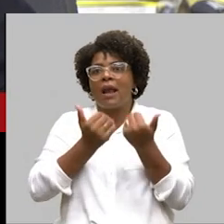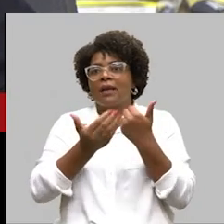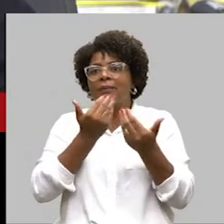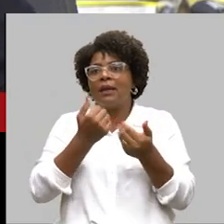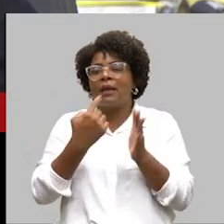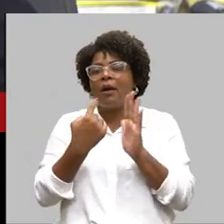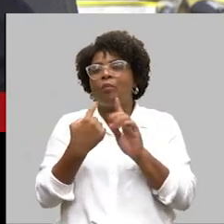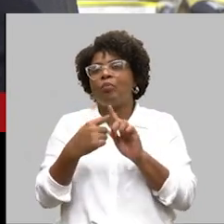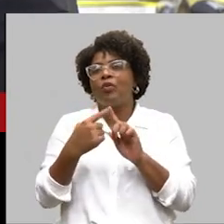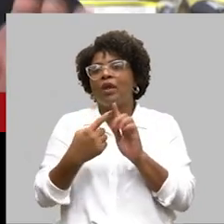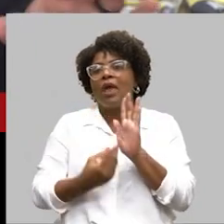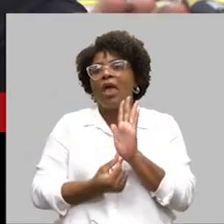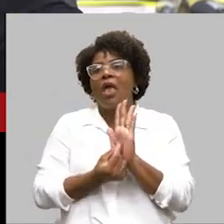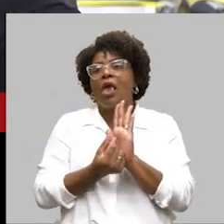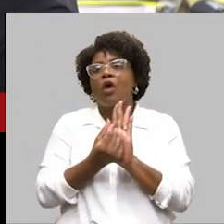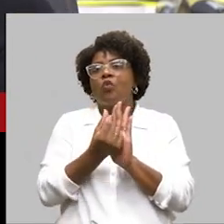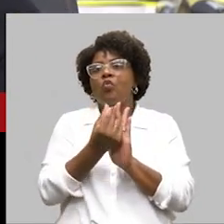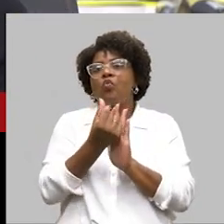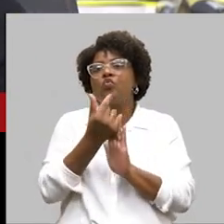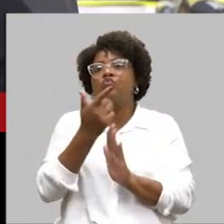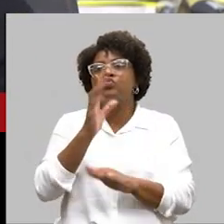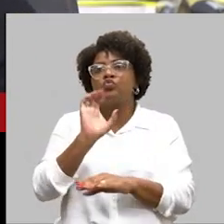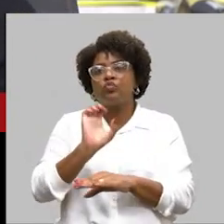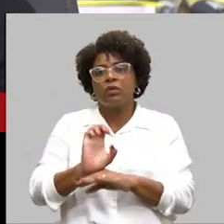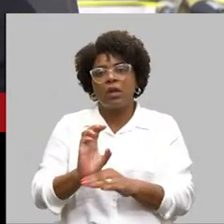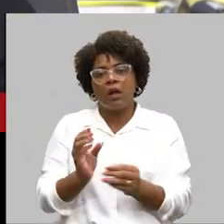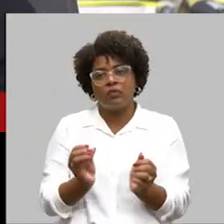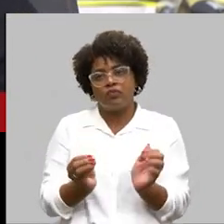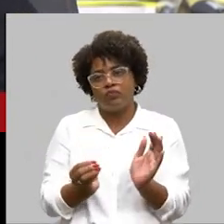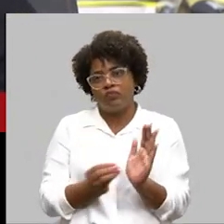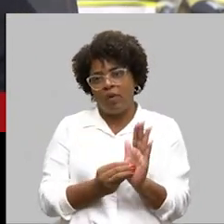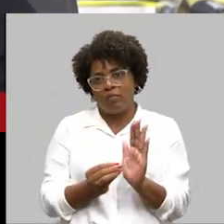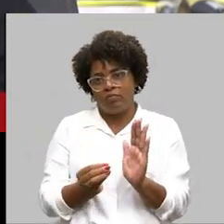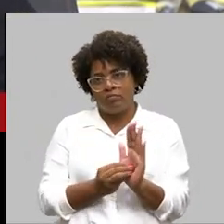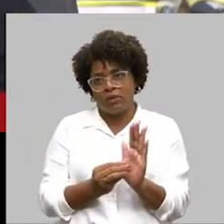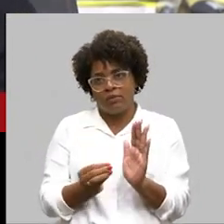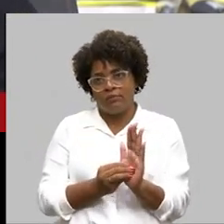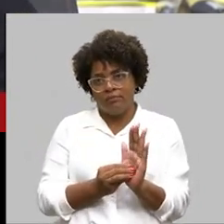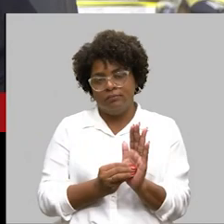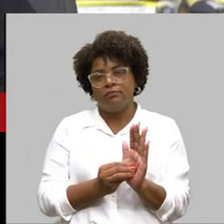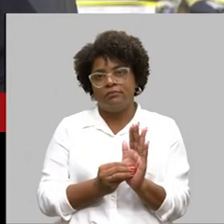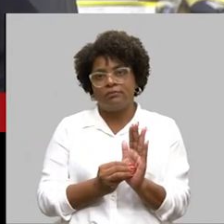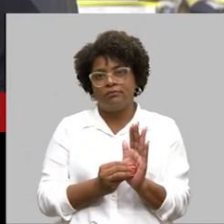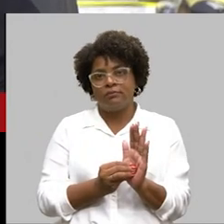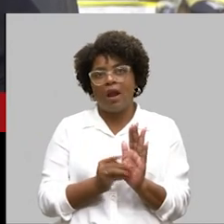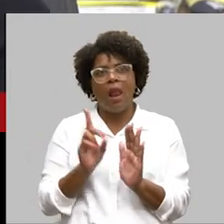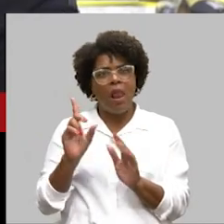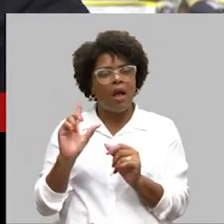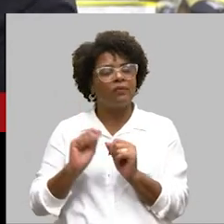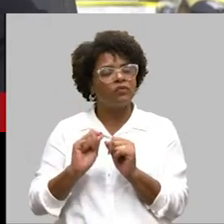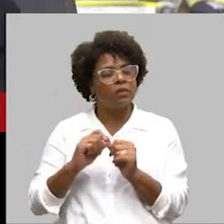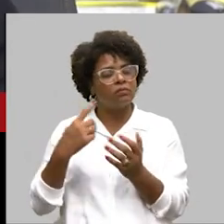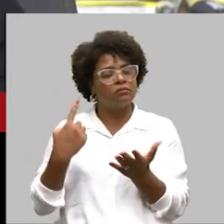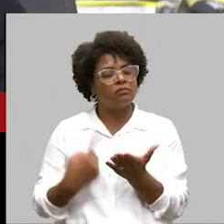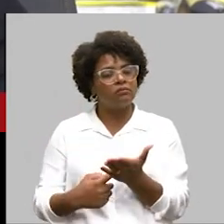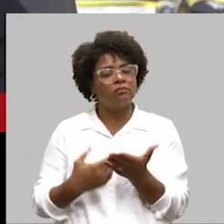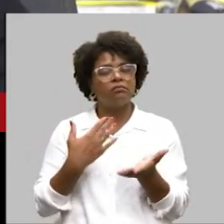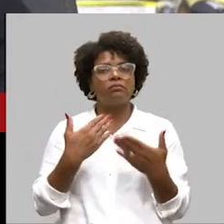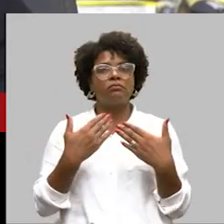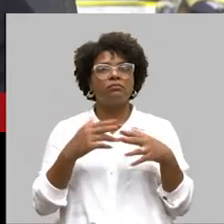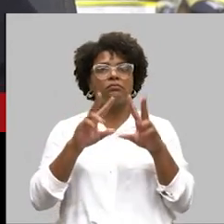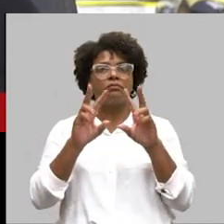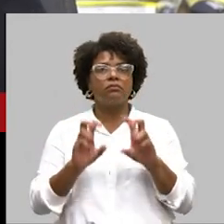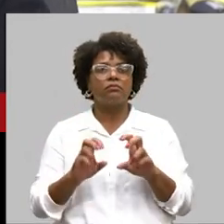do Estado eles se comprometeram em tratar do tema até hoje com o repasse